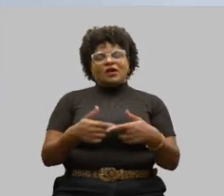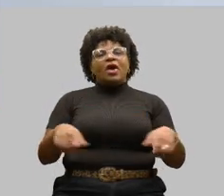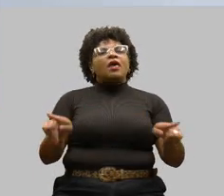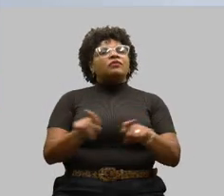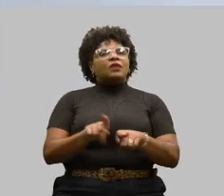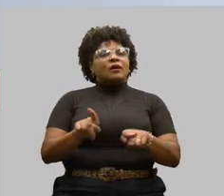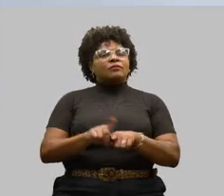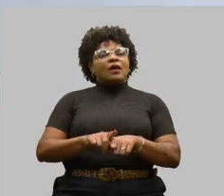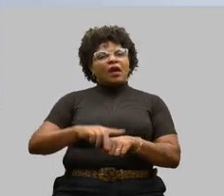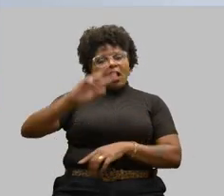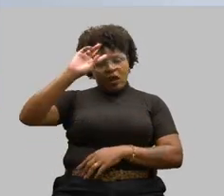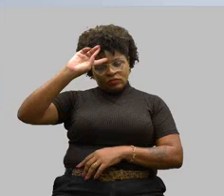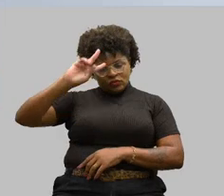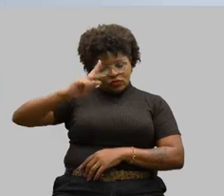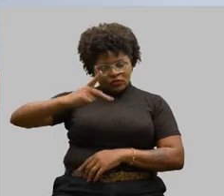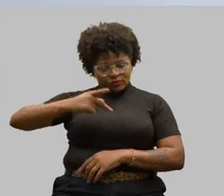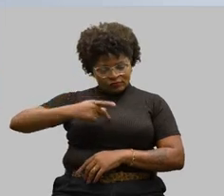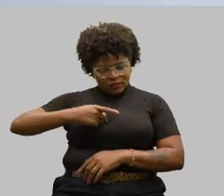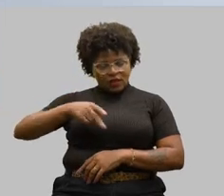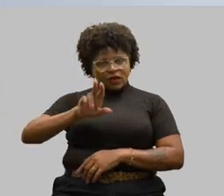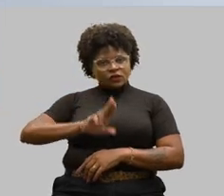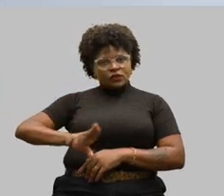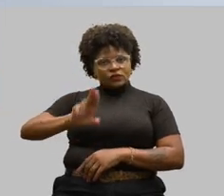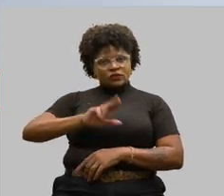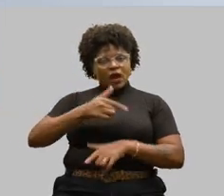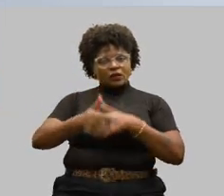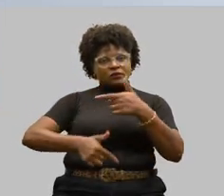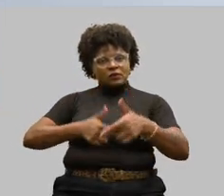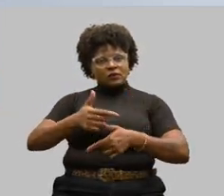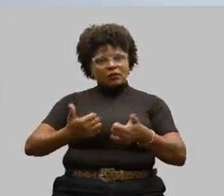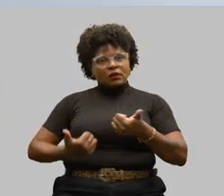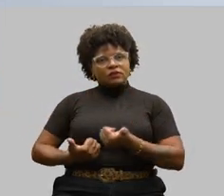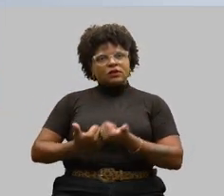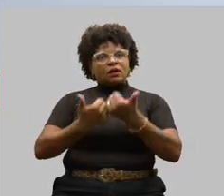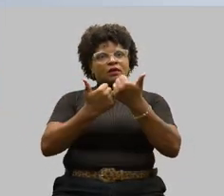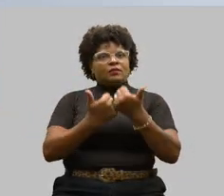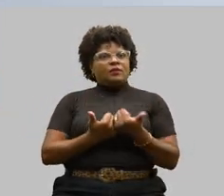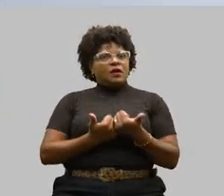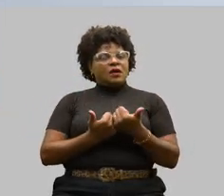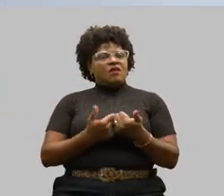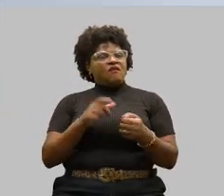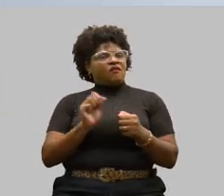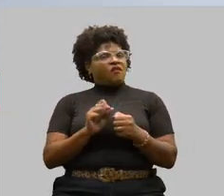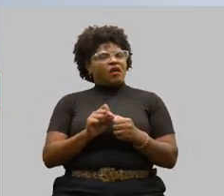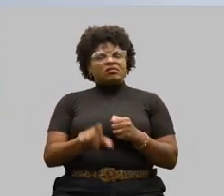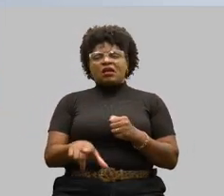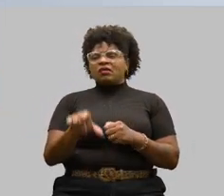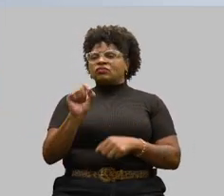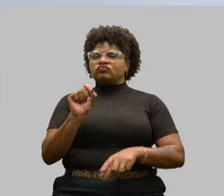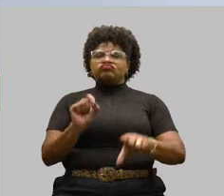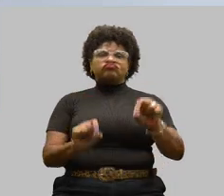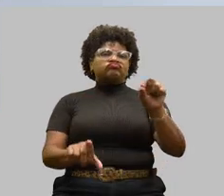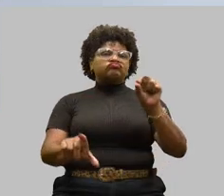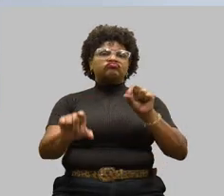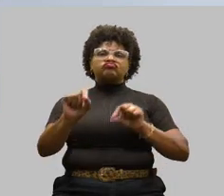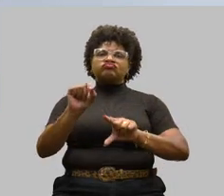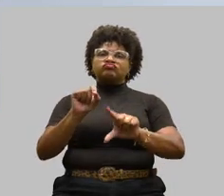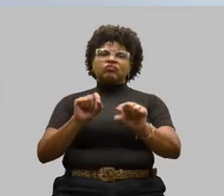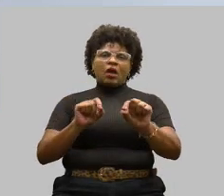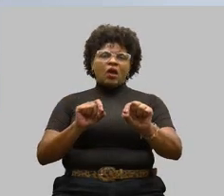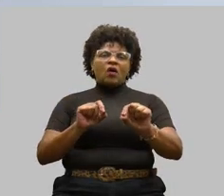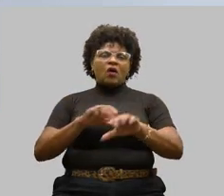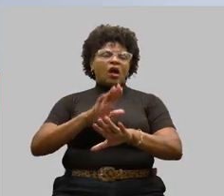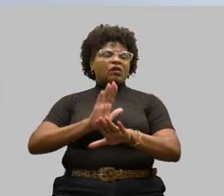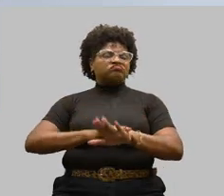do emprego apoiado fazendo as suas escolhas não só sendo escolhido ele também tem o direito de escolher